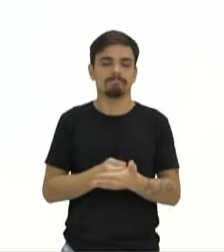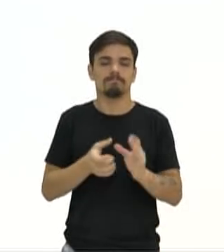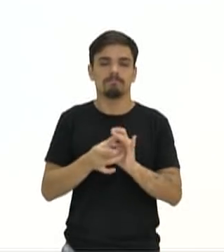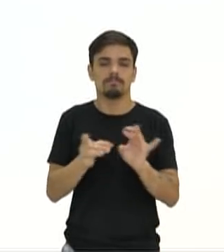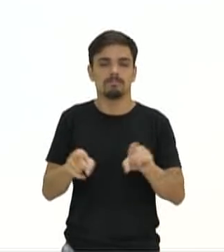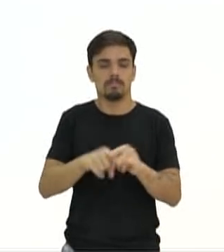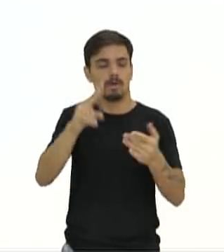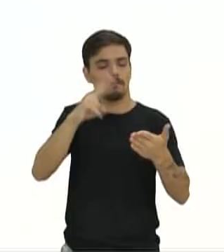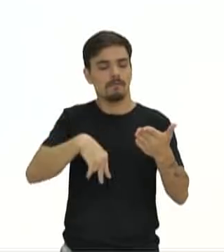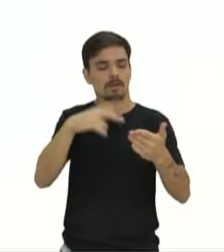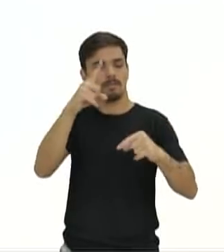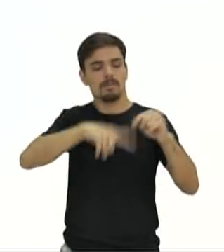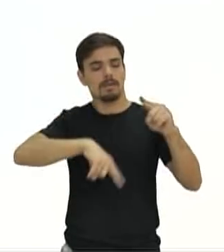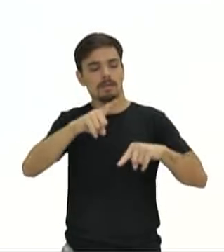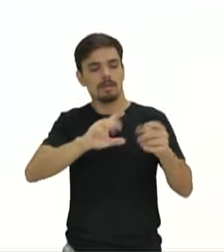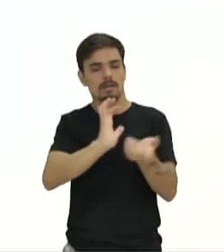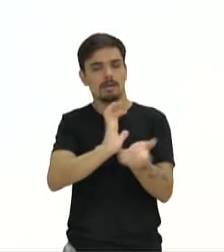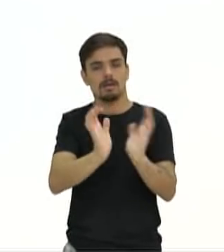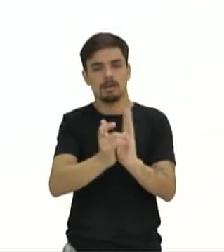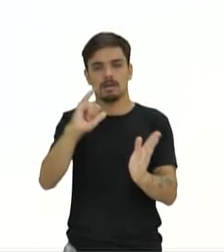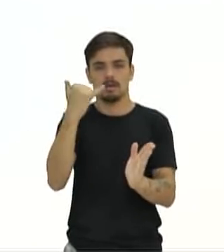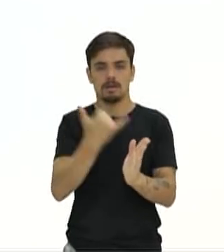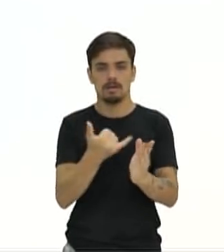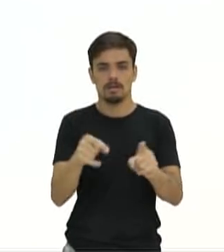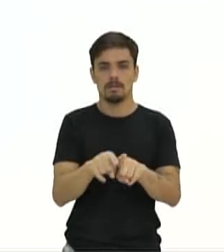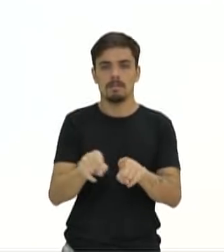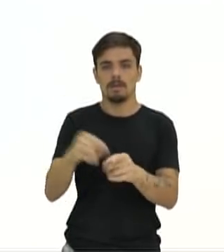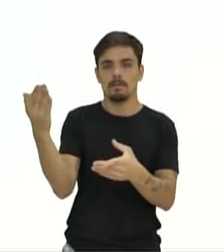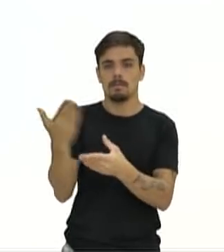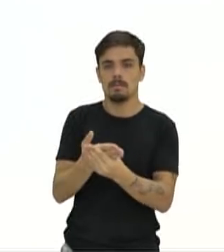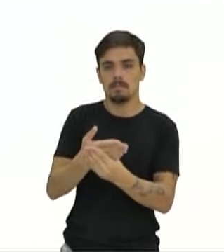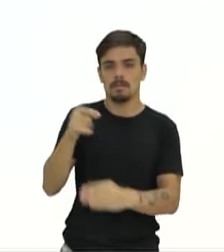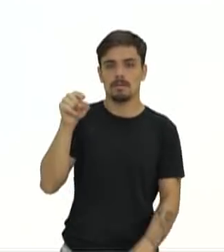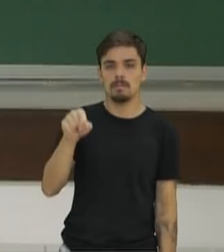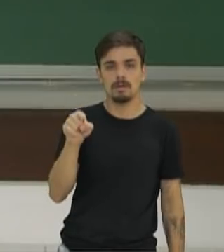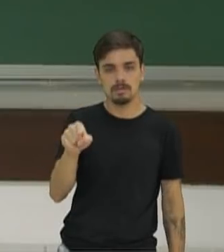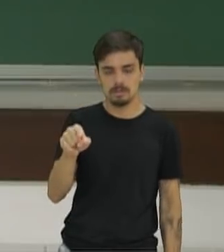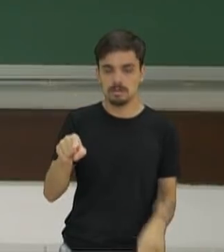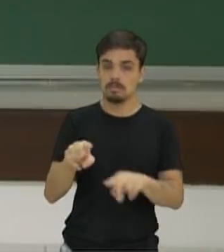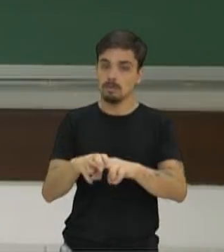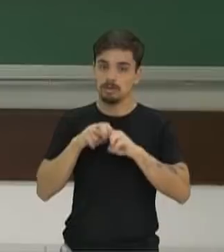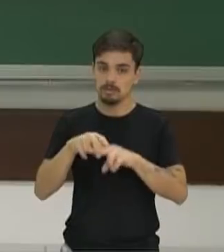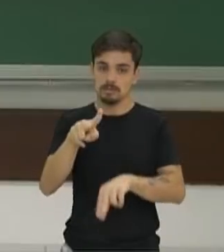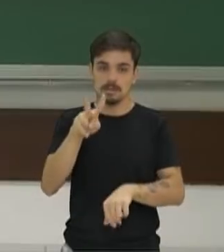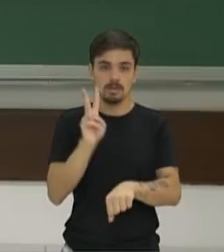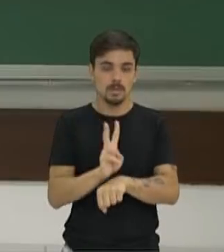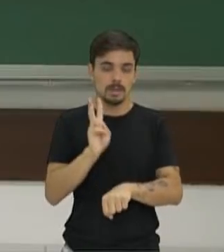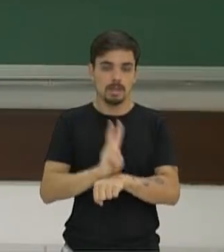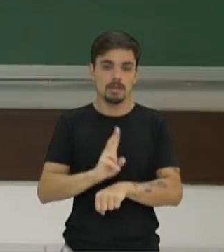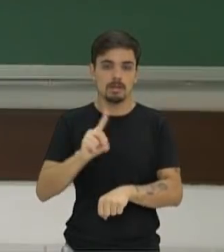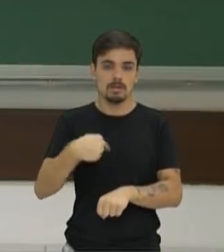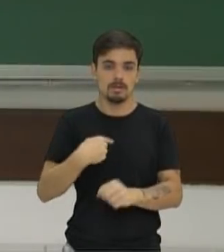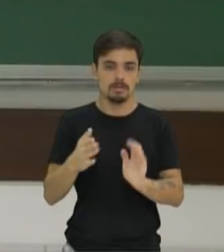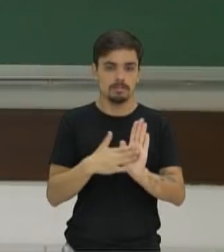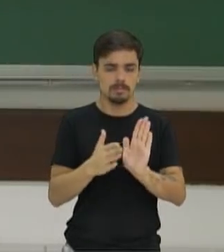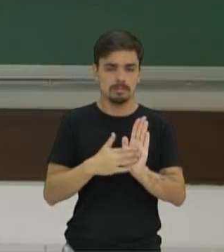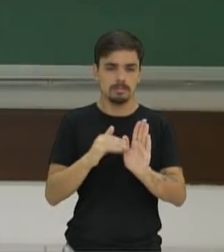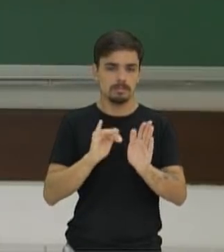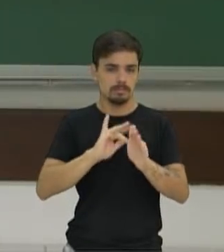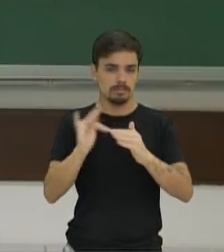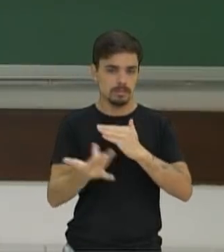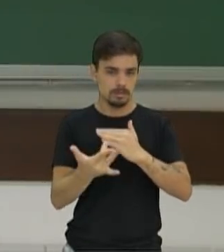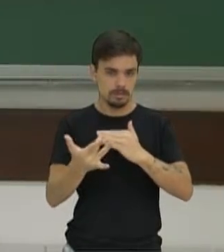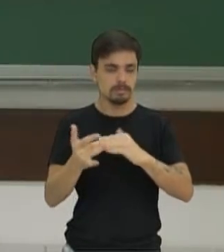os equipamentos e processar os criminosos. Por isso, bastante cuidado naquilo que a gente anda postando em redes